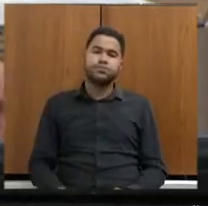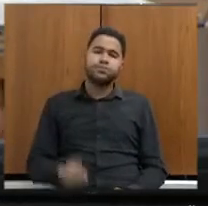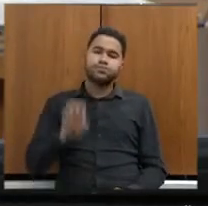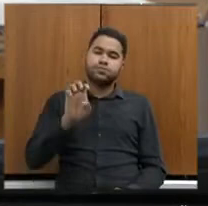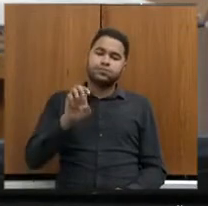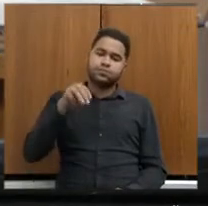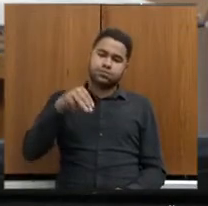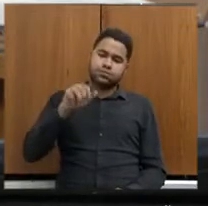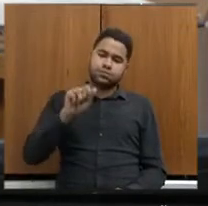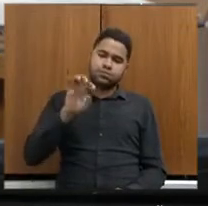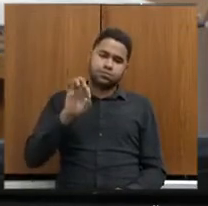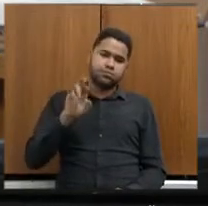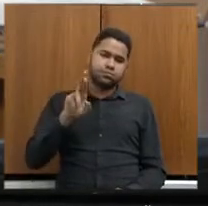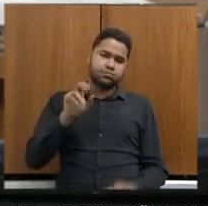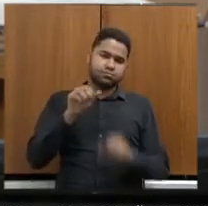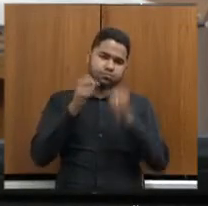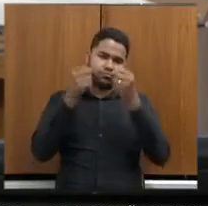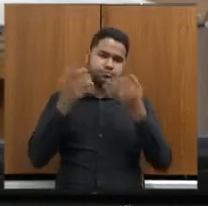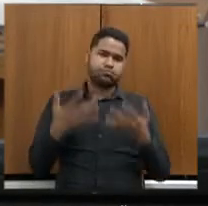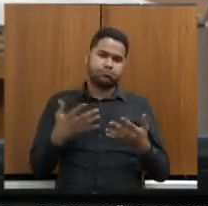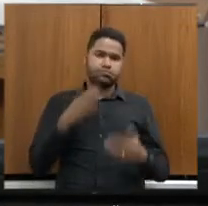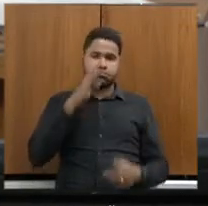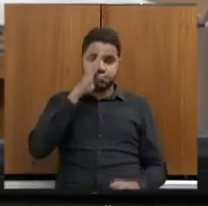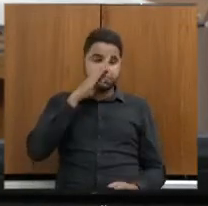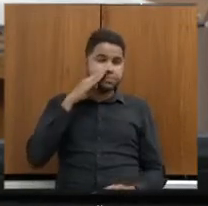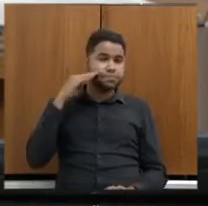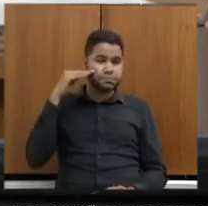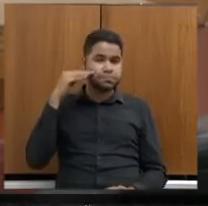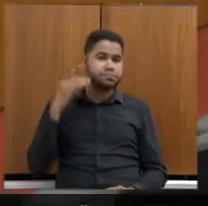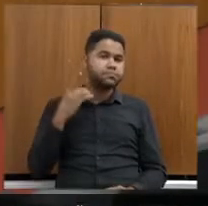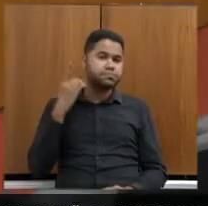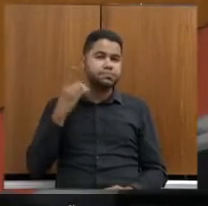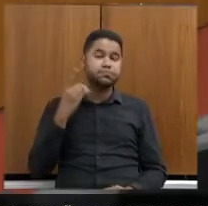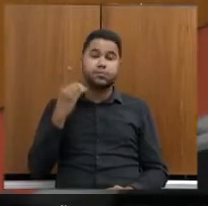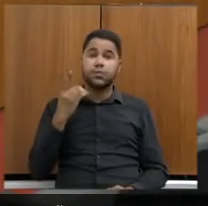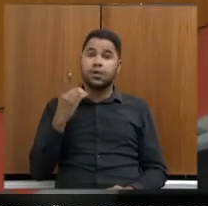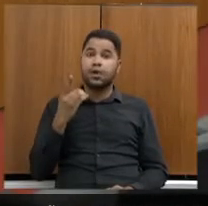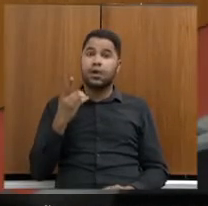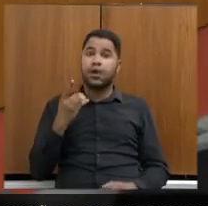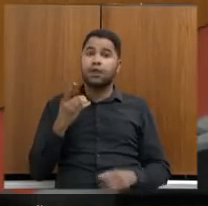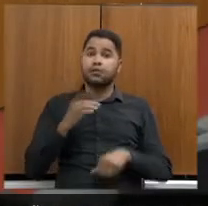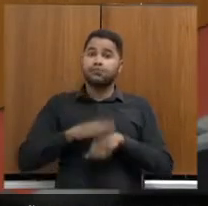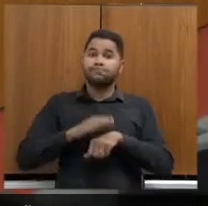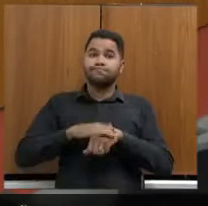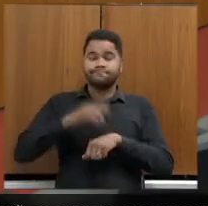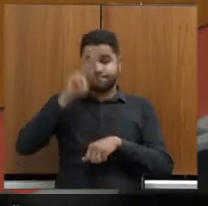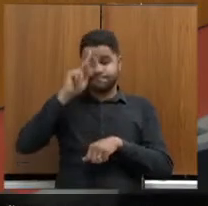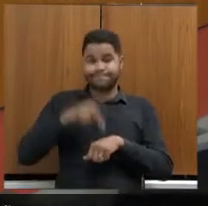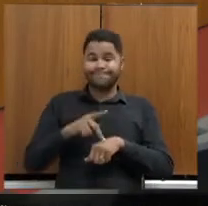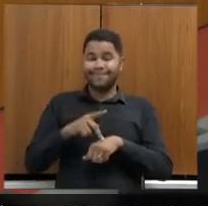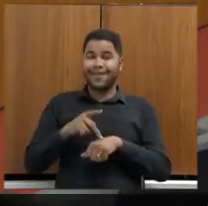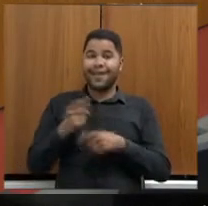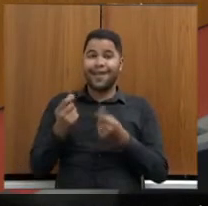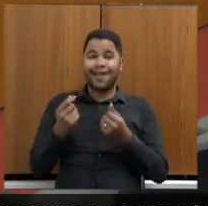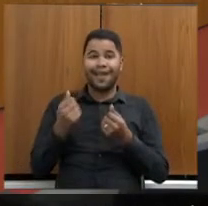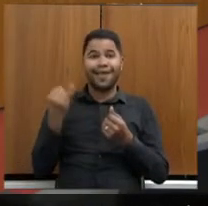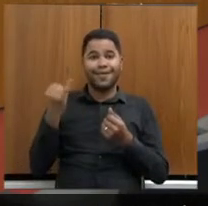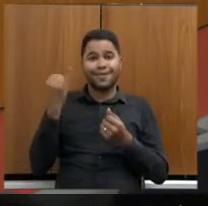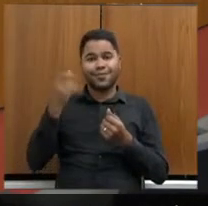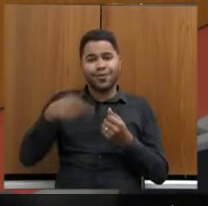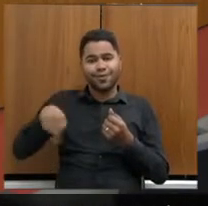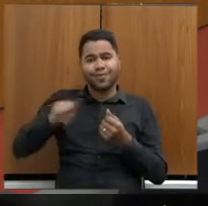disse aqui com a deputada Beatriz Cerqueira essa autonomia financeira é fundamental para as empresas a gente ter arrecadação